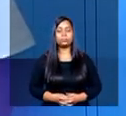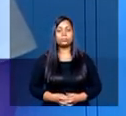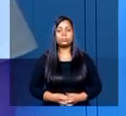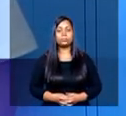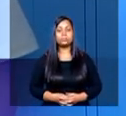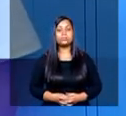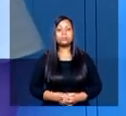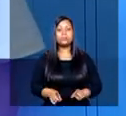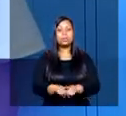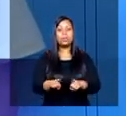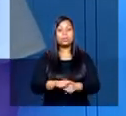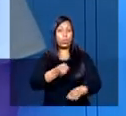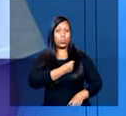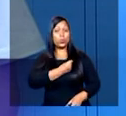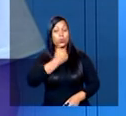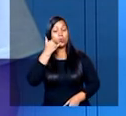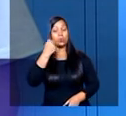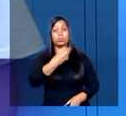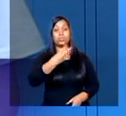acbbbe.org.br, né? O telefone é